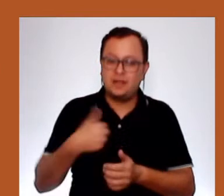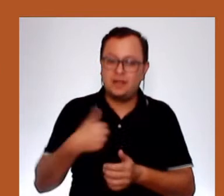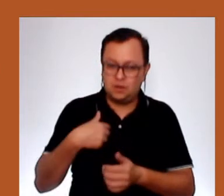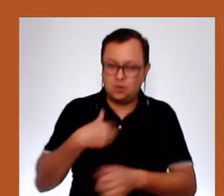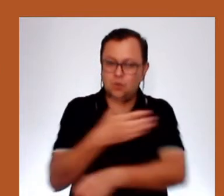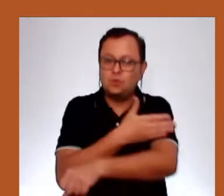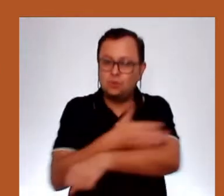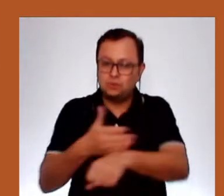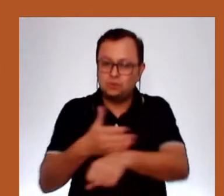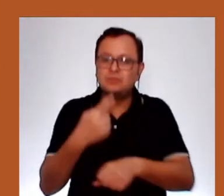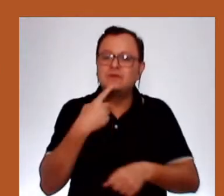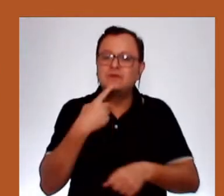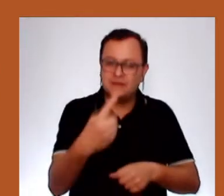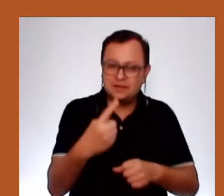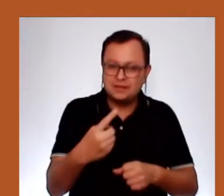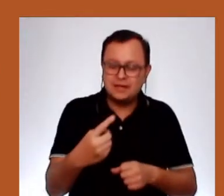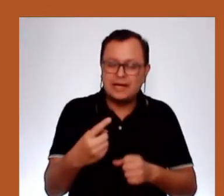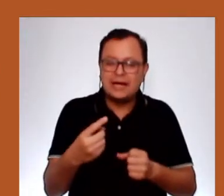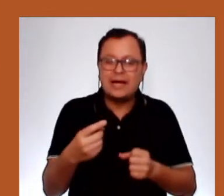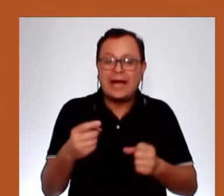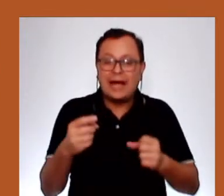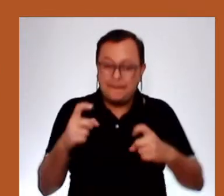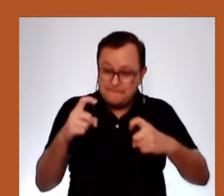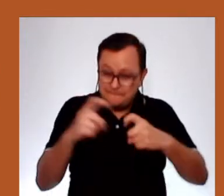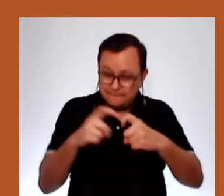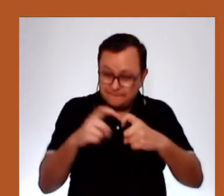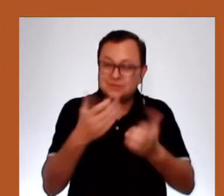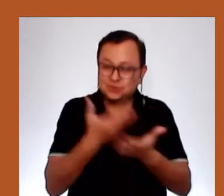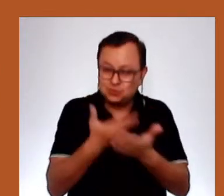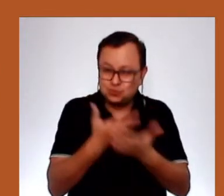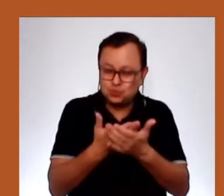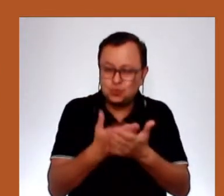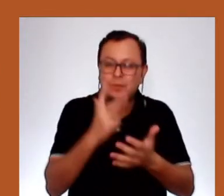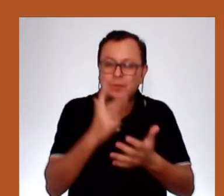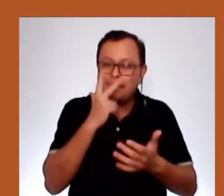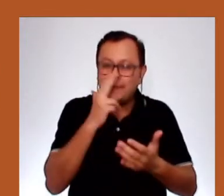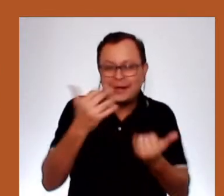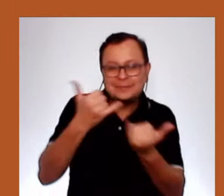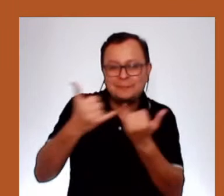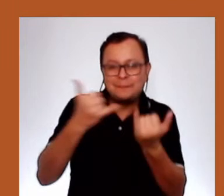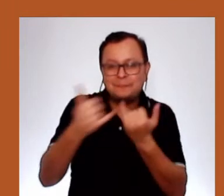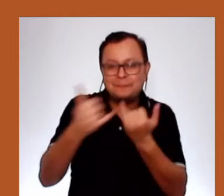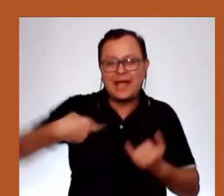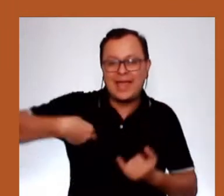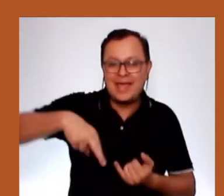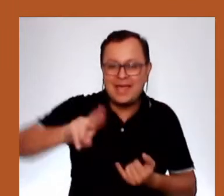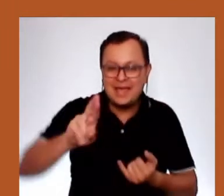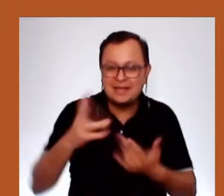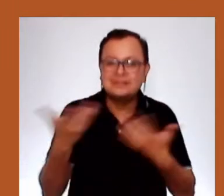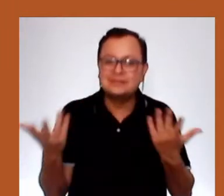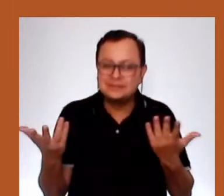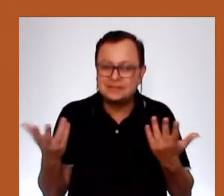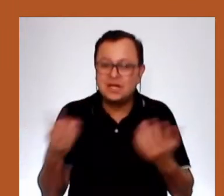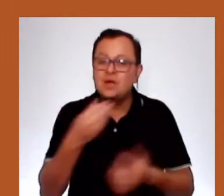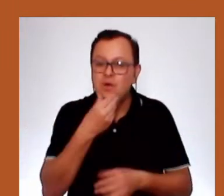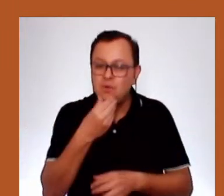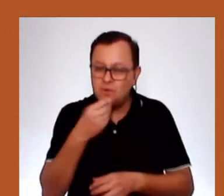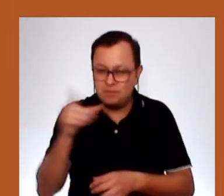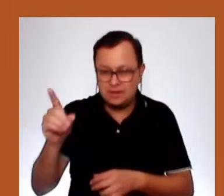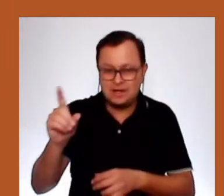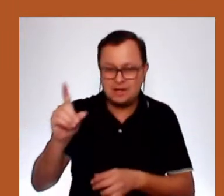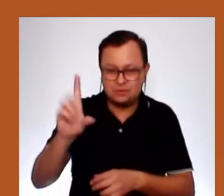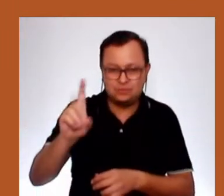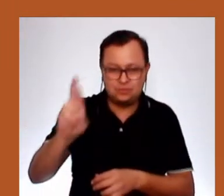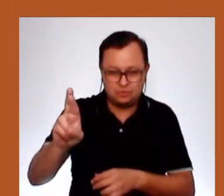medicina é sacerdócio, né? E eu acho que o Samir faz isso, né? Ele coloca isso ali na frente, né? Os princípios dos